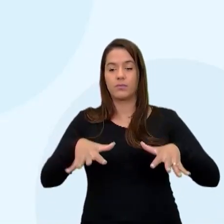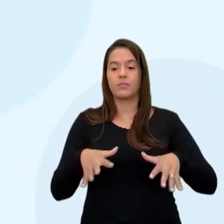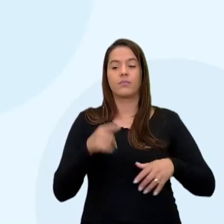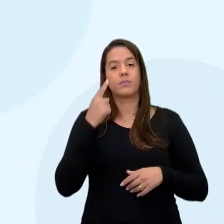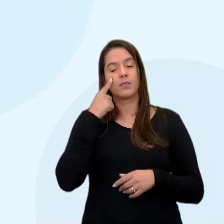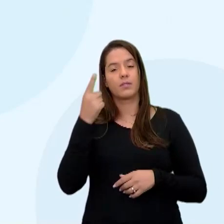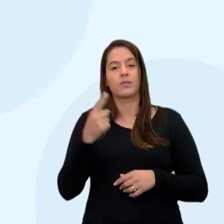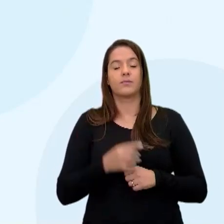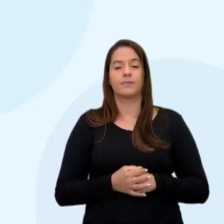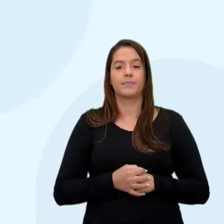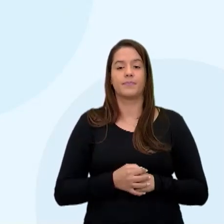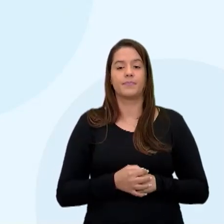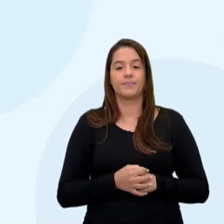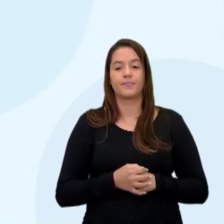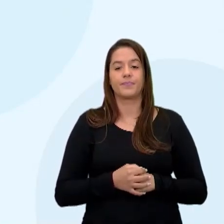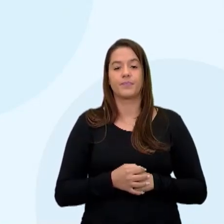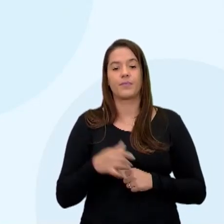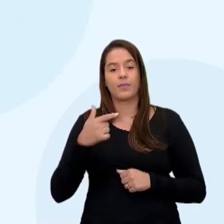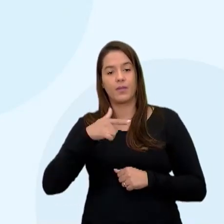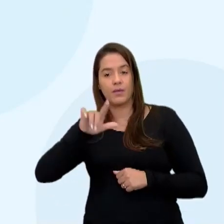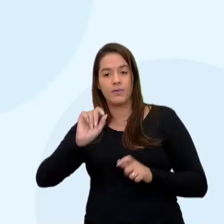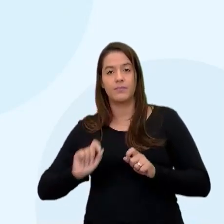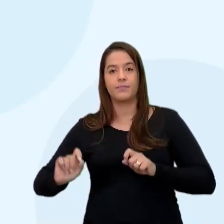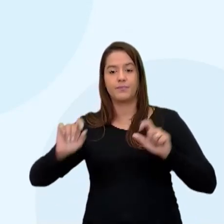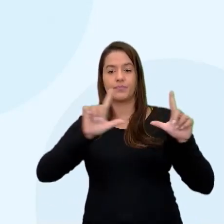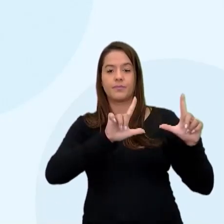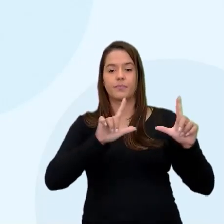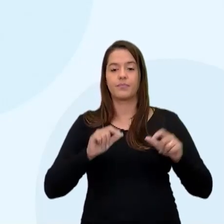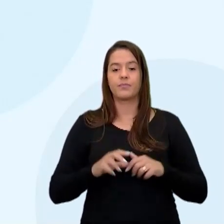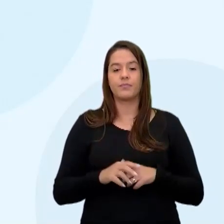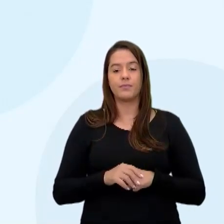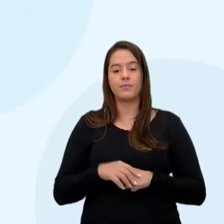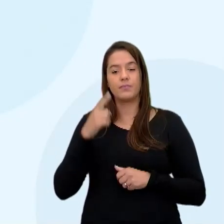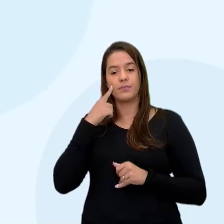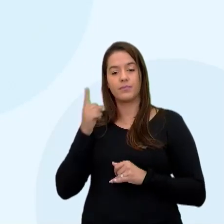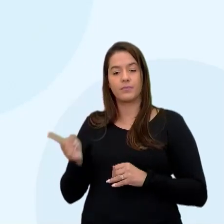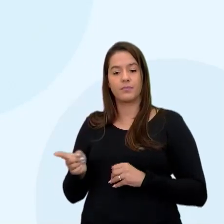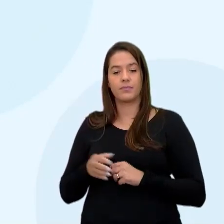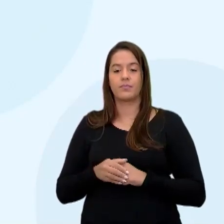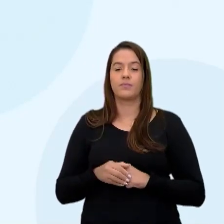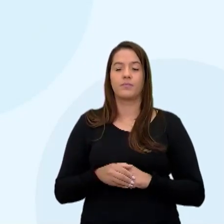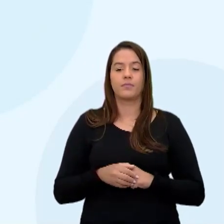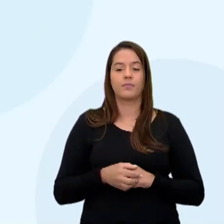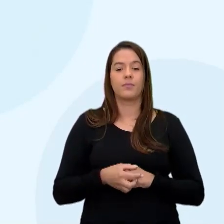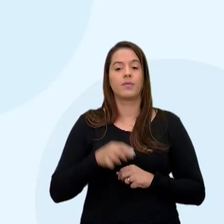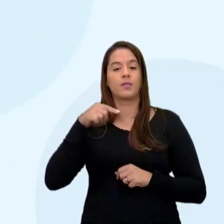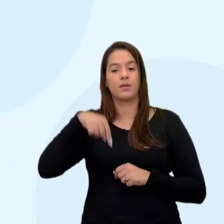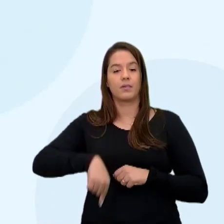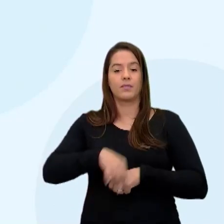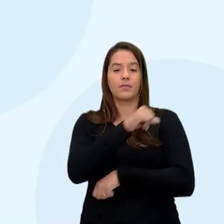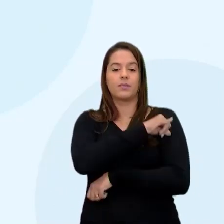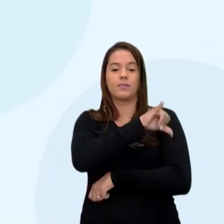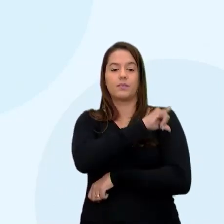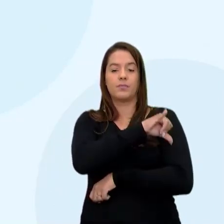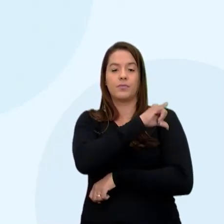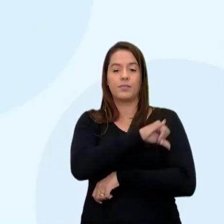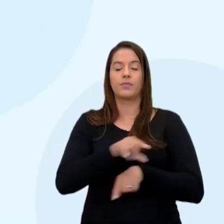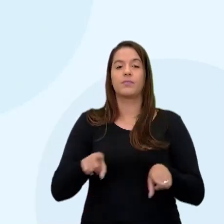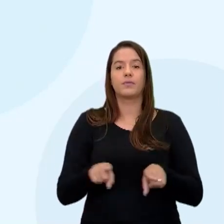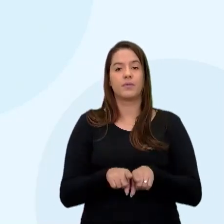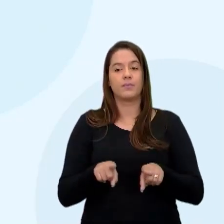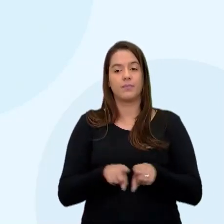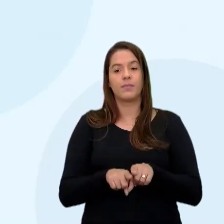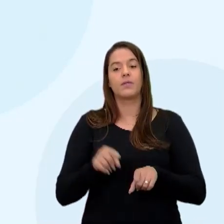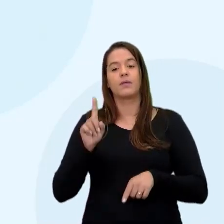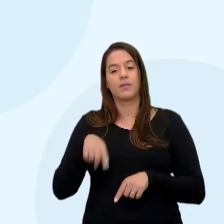suas influências. A próxima que eu trouxe para vocês aqui é a metrópole nacional do Rio de Janeiro, né?